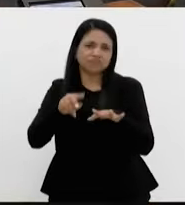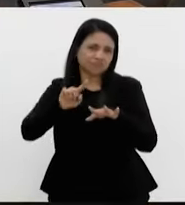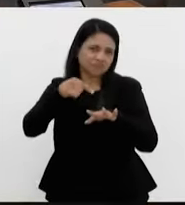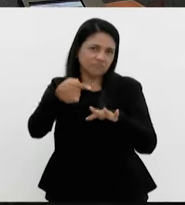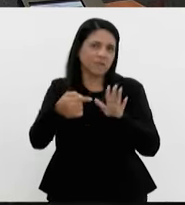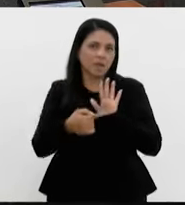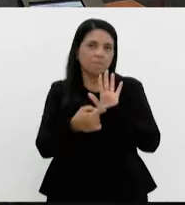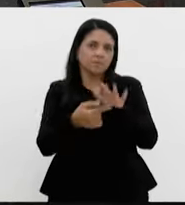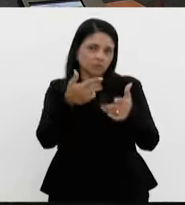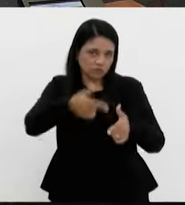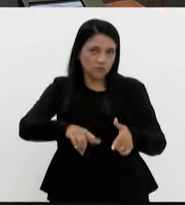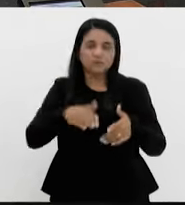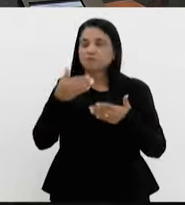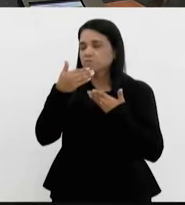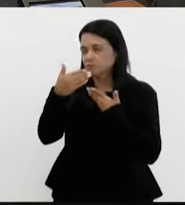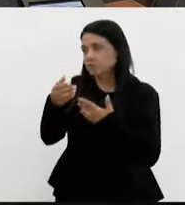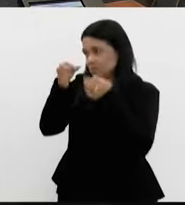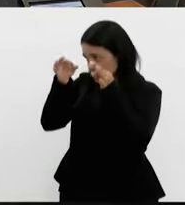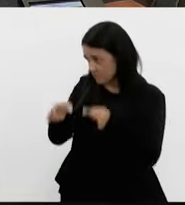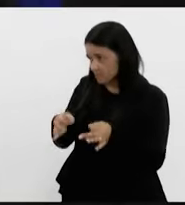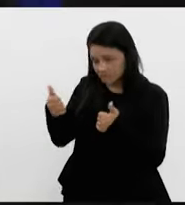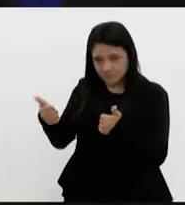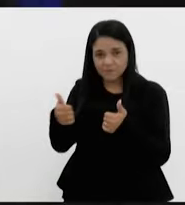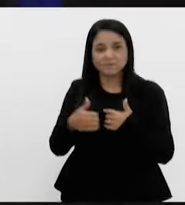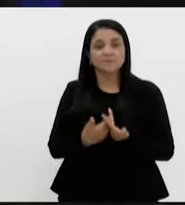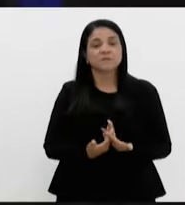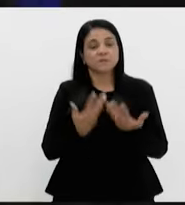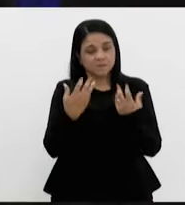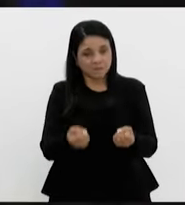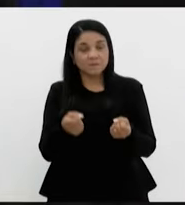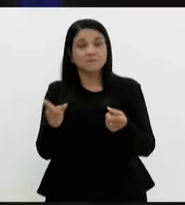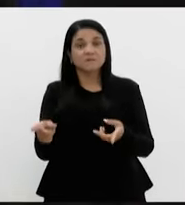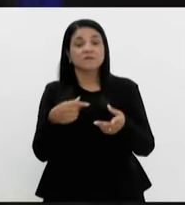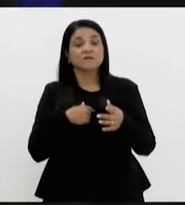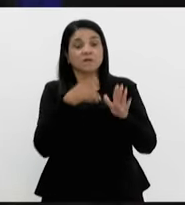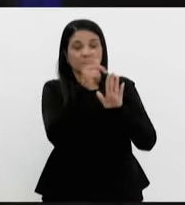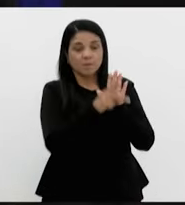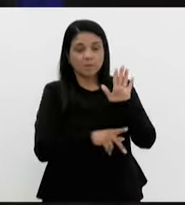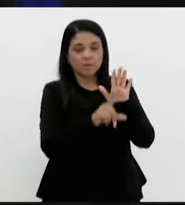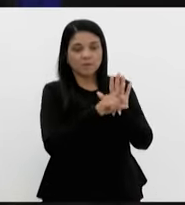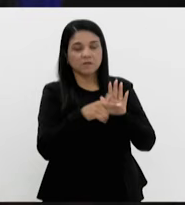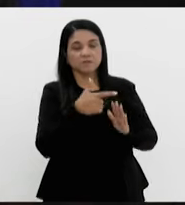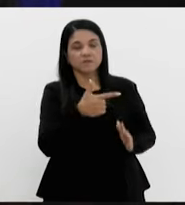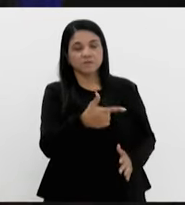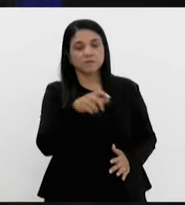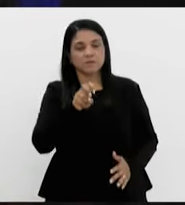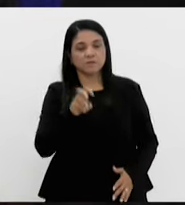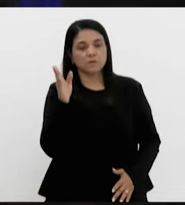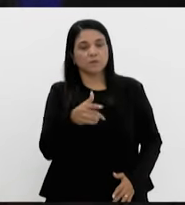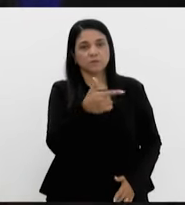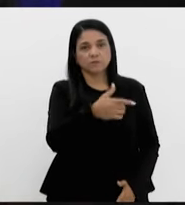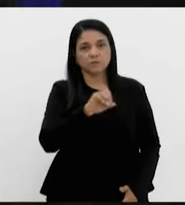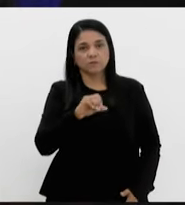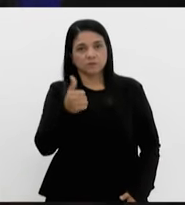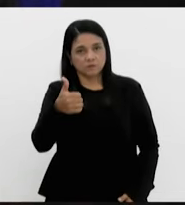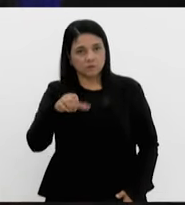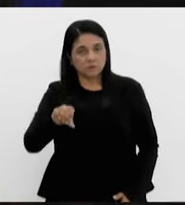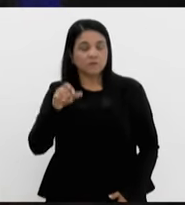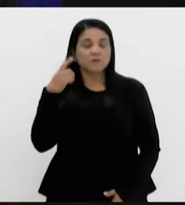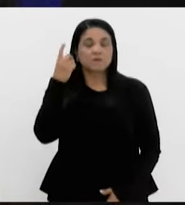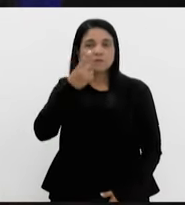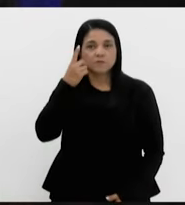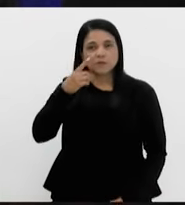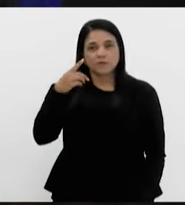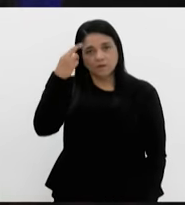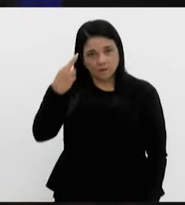Está deferido o pedido de Vossa Excelência. Anuncio, projeto de lei número 25 de 2019, de autoria das deputadas Renata